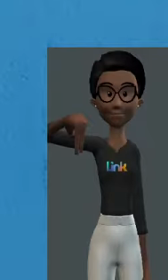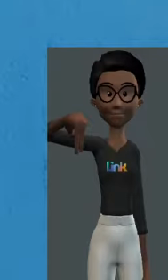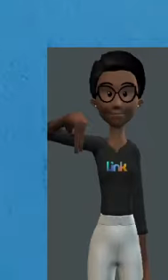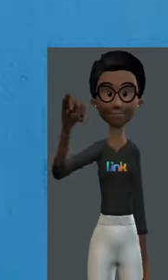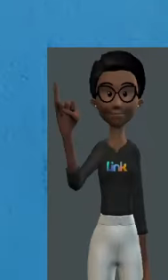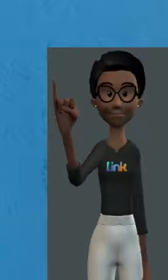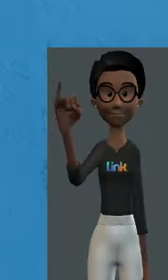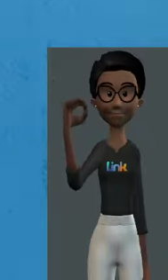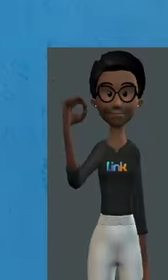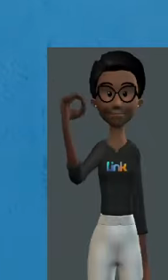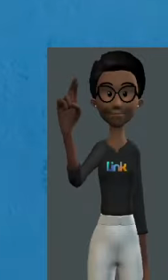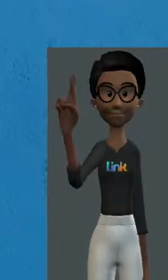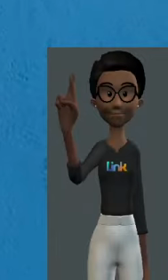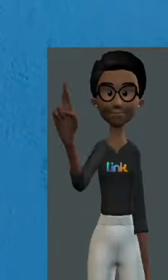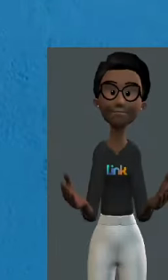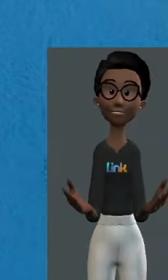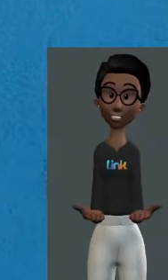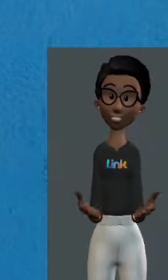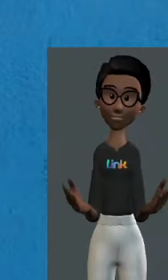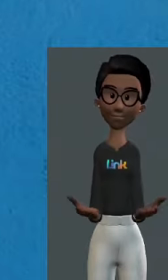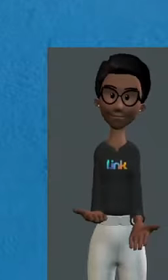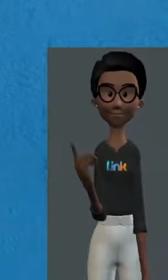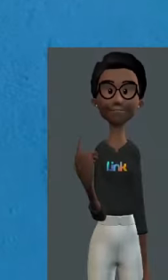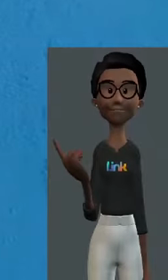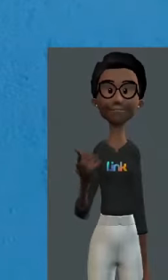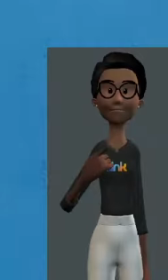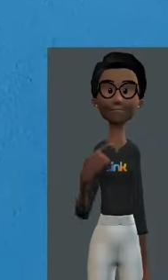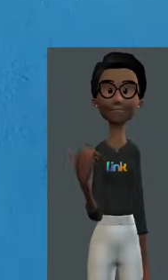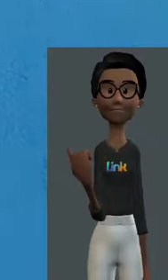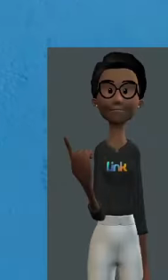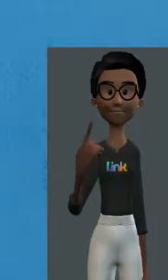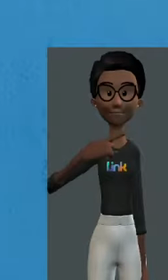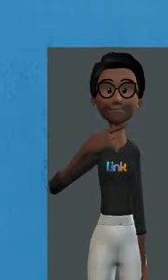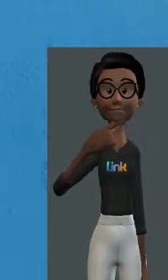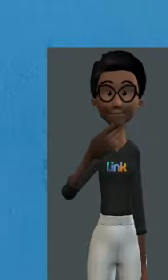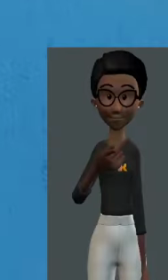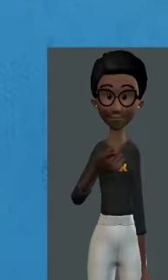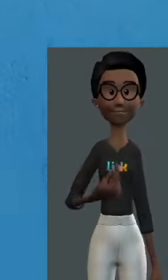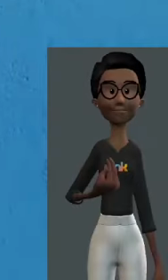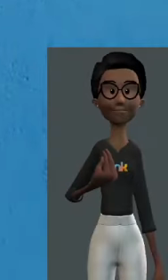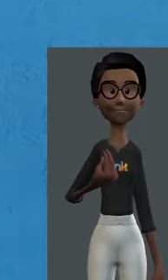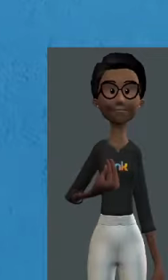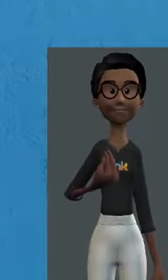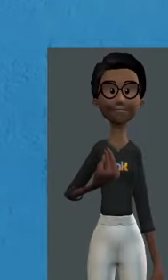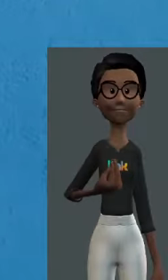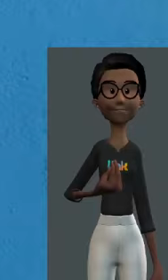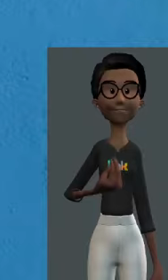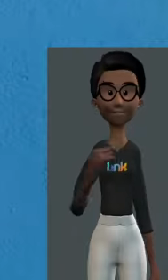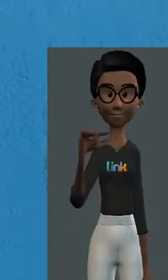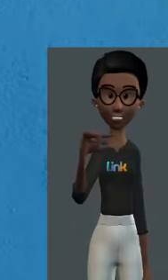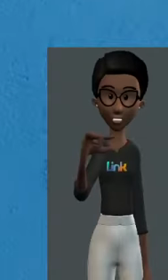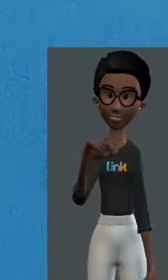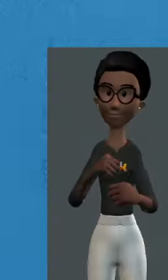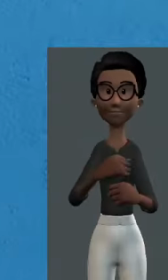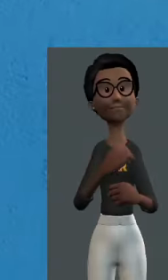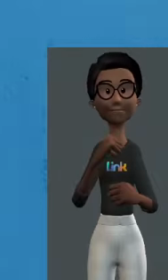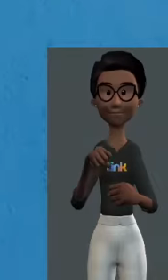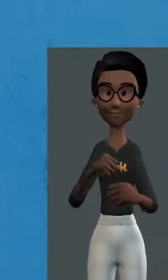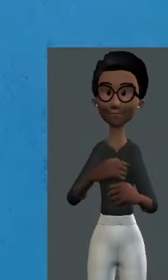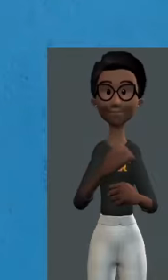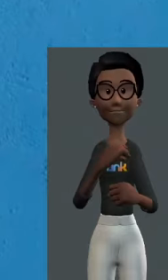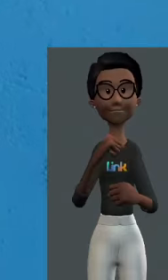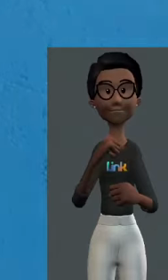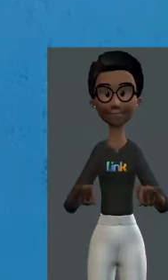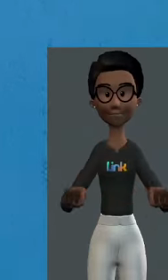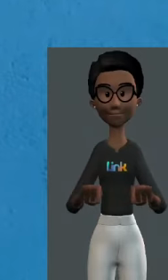cidade-estado de Atenas. Seu nome real era Aristócles. Não confunda Aristócles com Aristóteles.